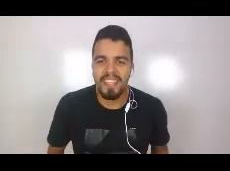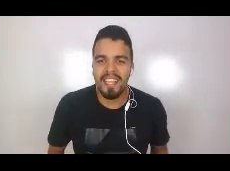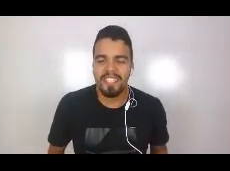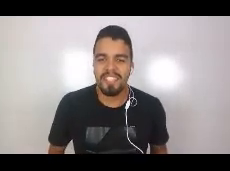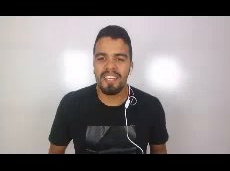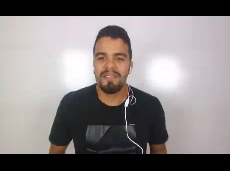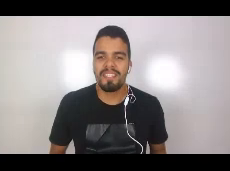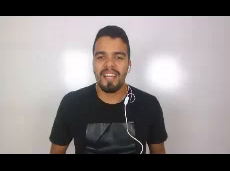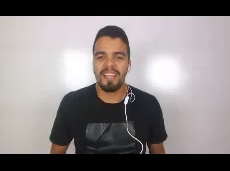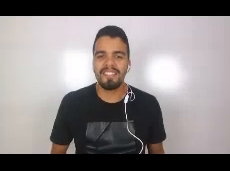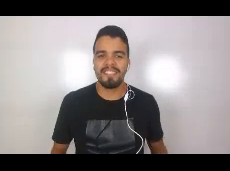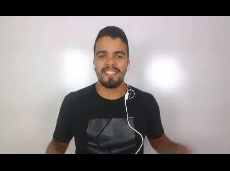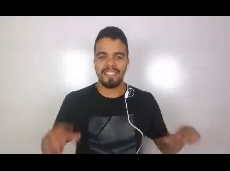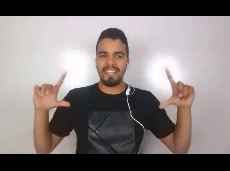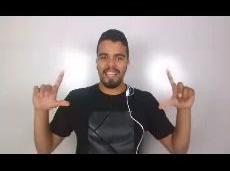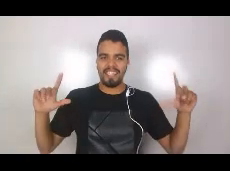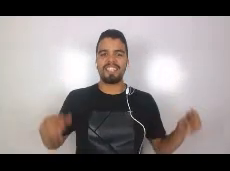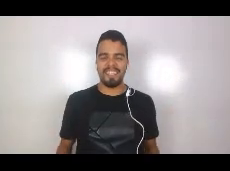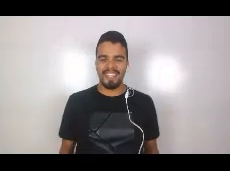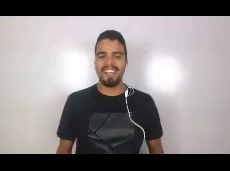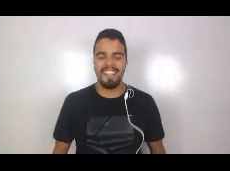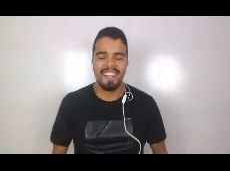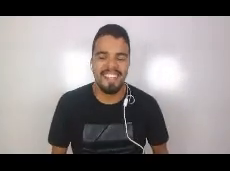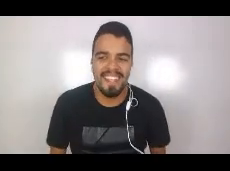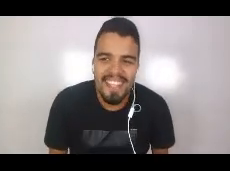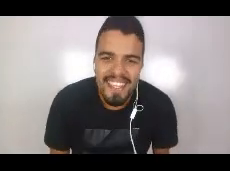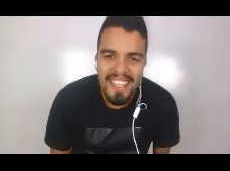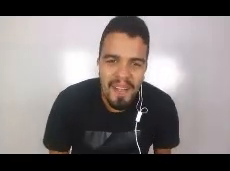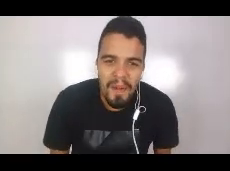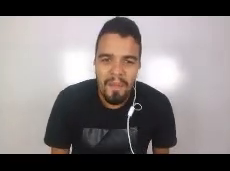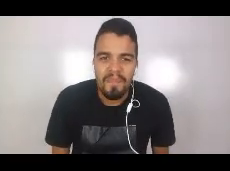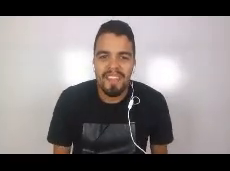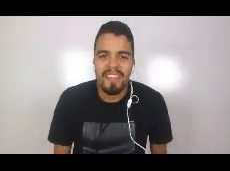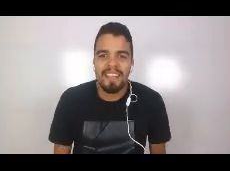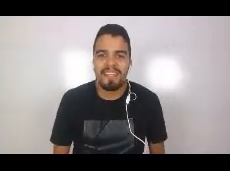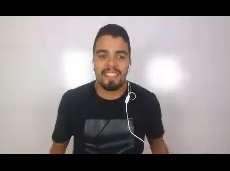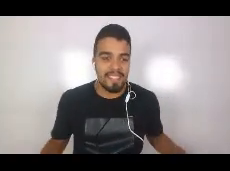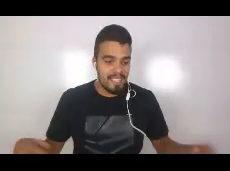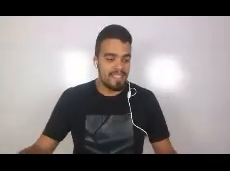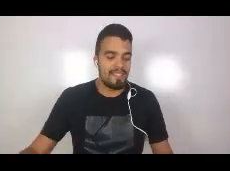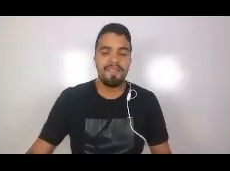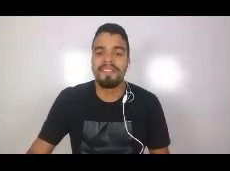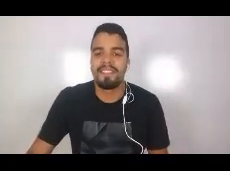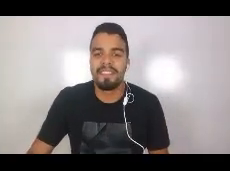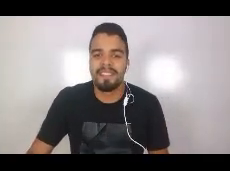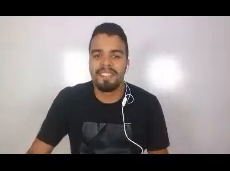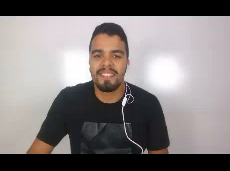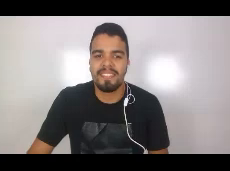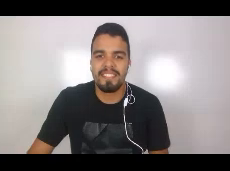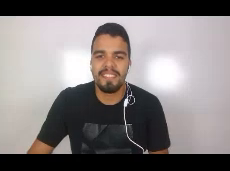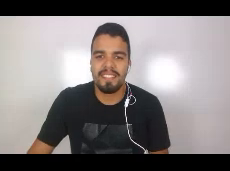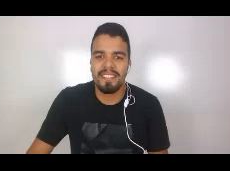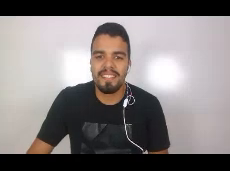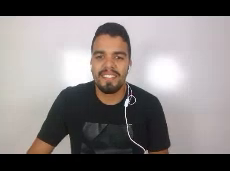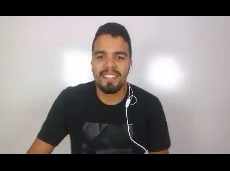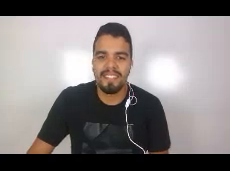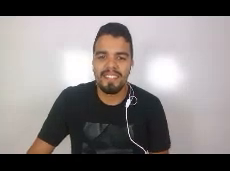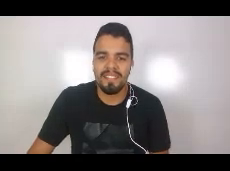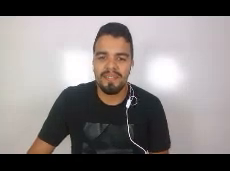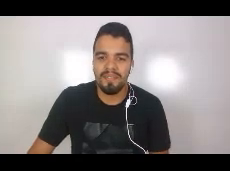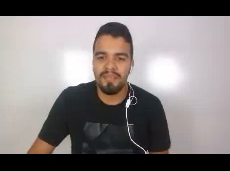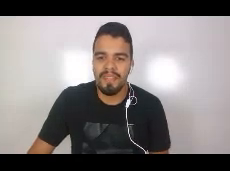Ele está em tela Sim, sim, cheia no Renan, tô, slide? tô olhando. Está em tela cheia, né? Não tá em tela cheia, mas Tá não? dá para ver. Não tá em